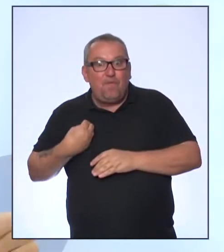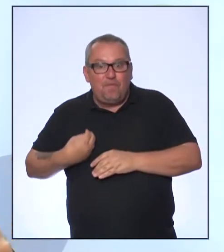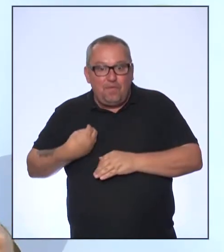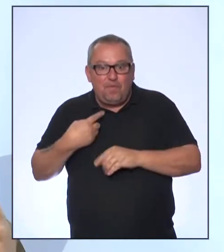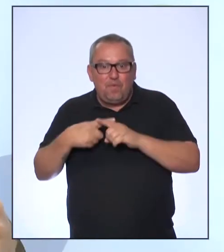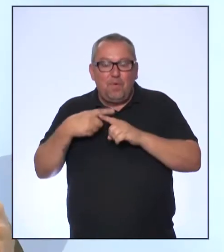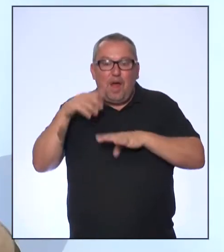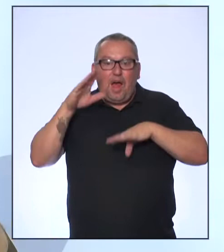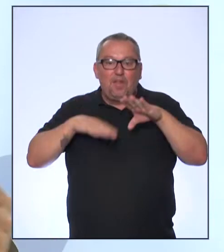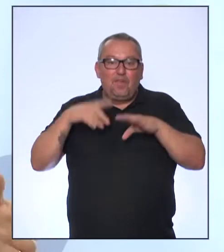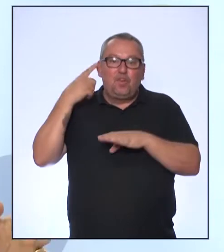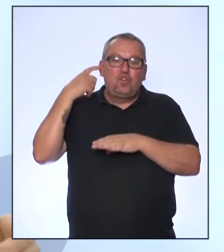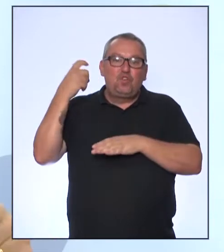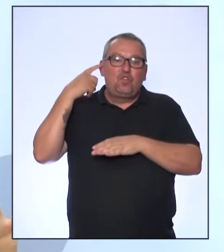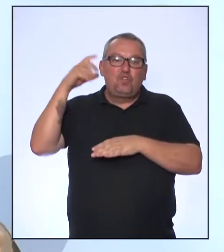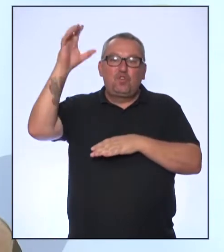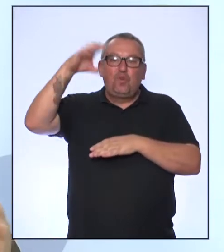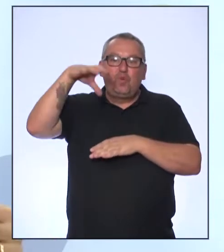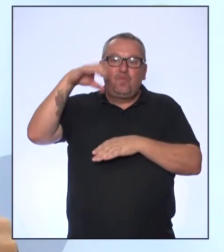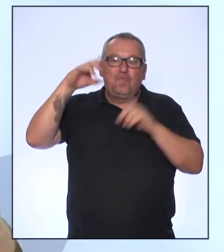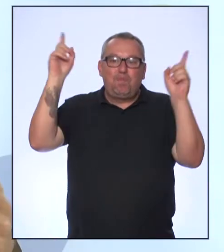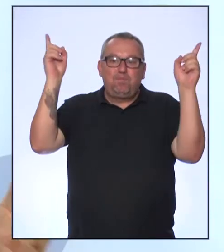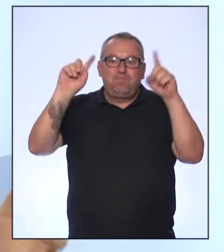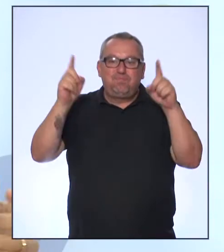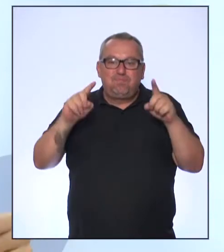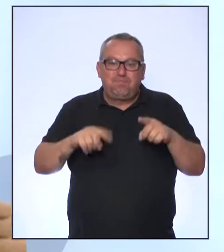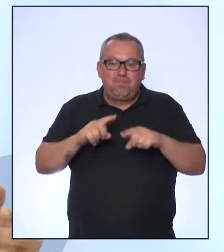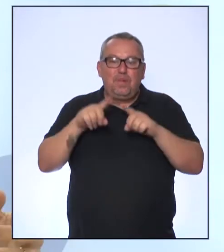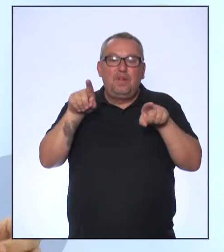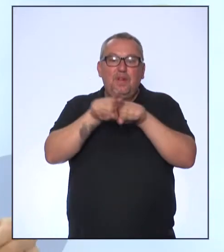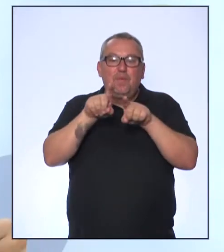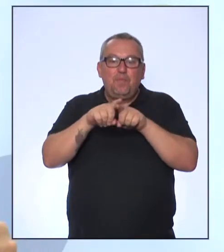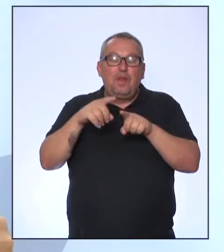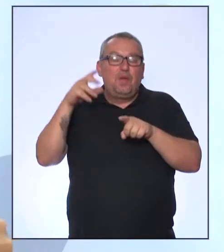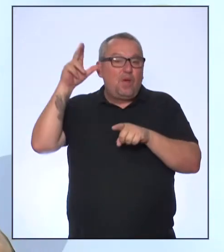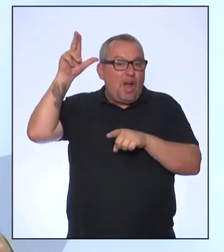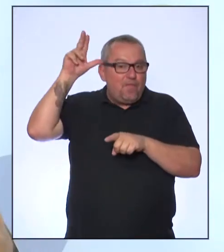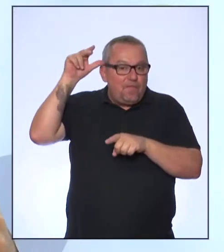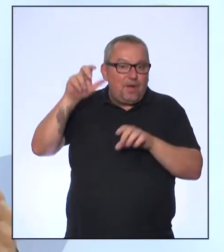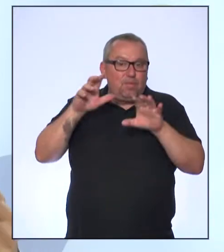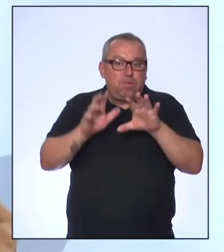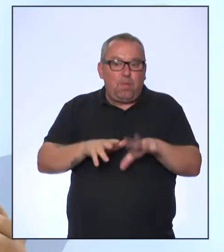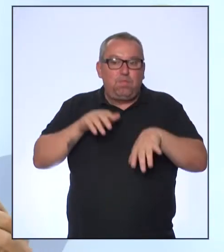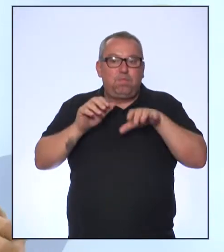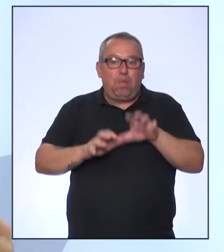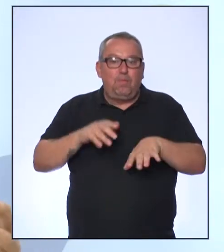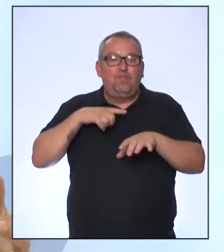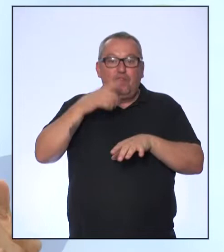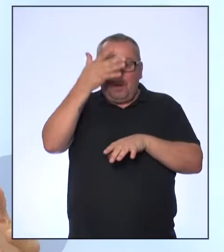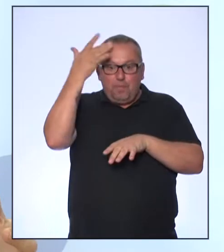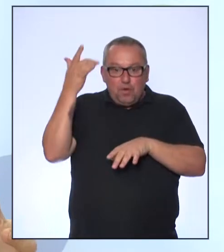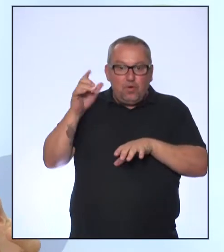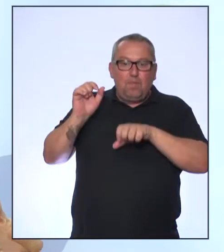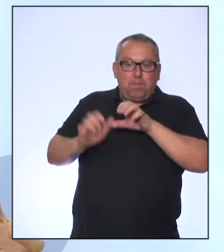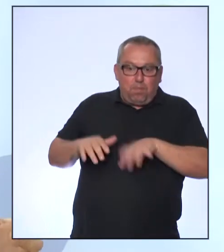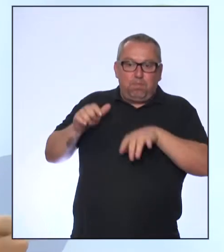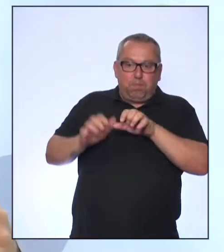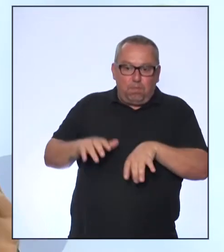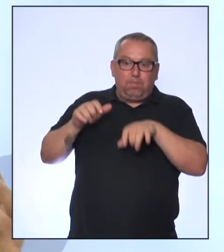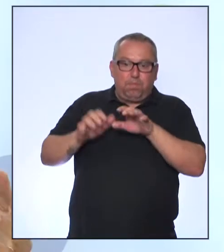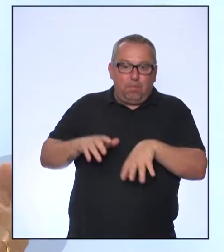uma chuva, o som de um trovão, um cavalo cavalgando. Você tinha gente fazendo esses sons e emitindo esses